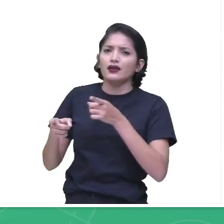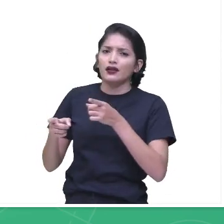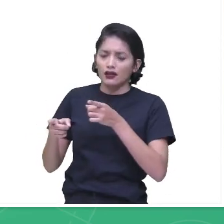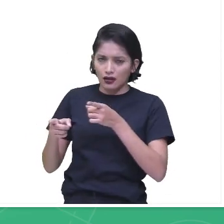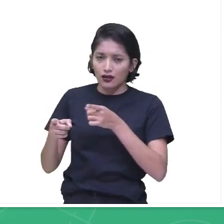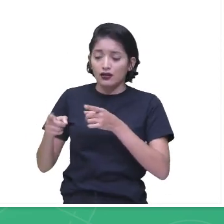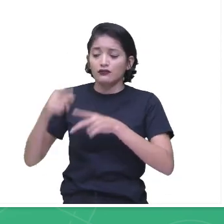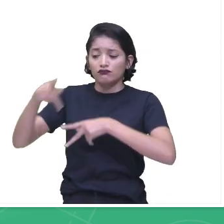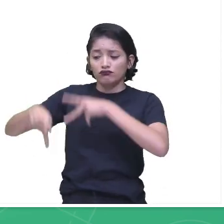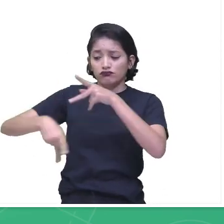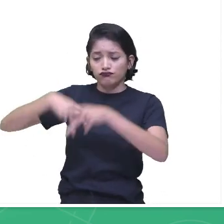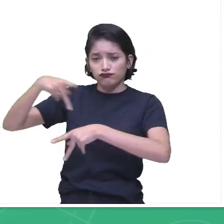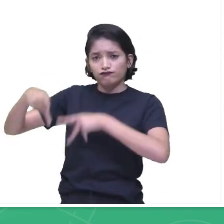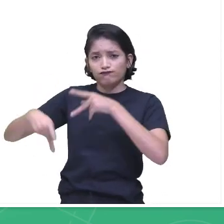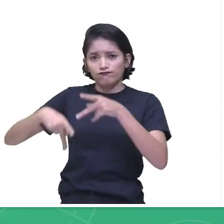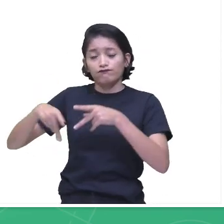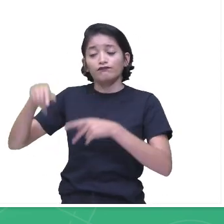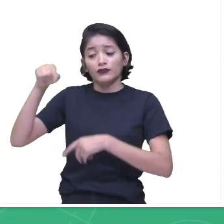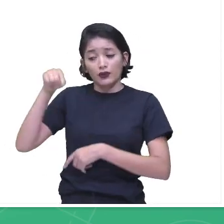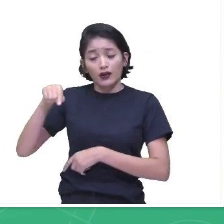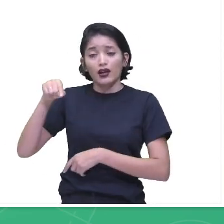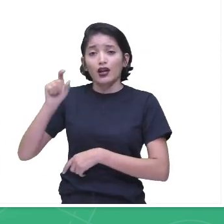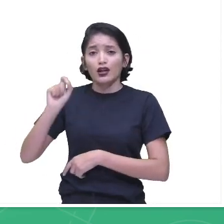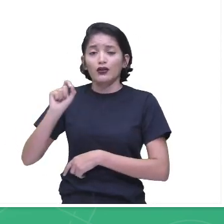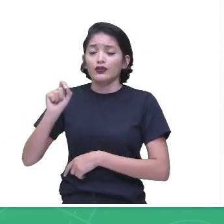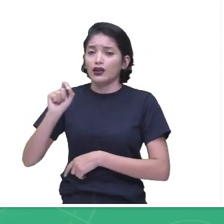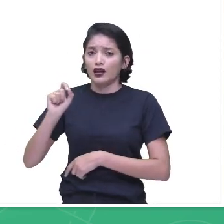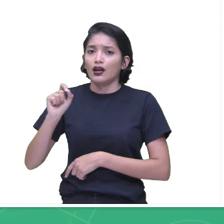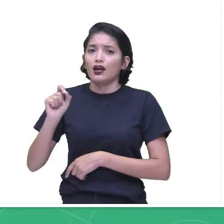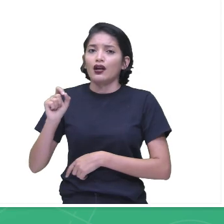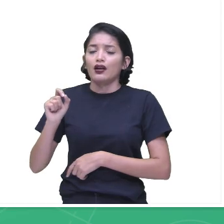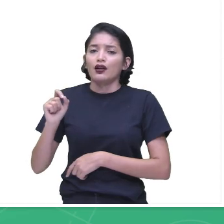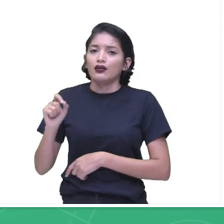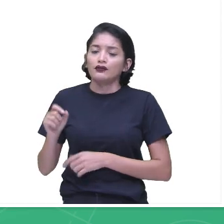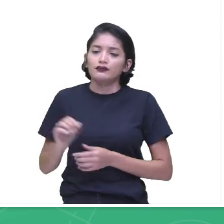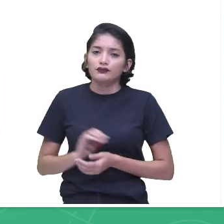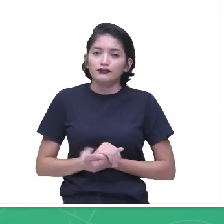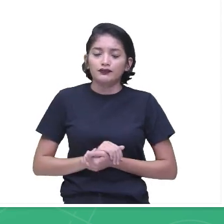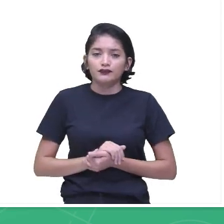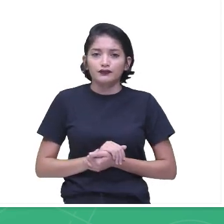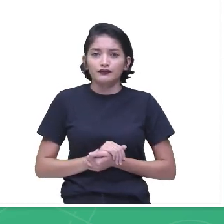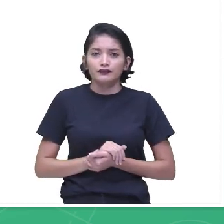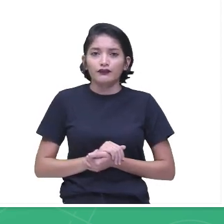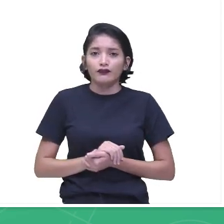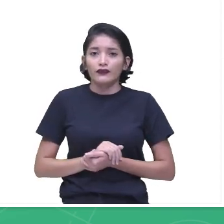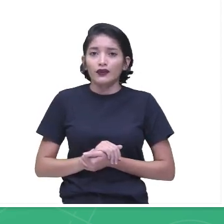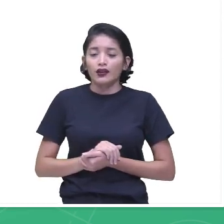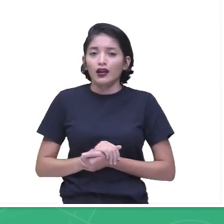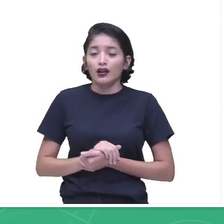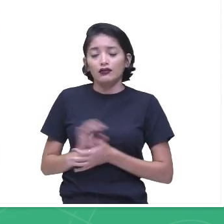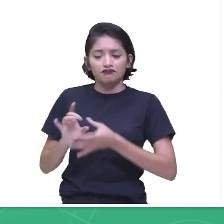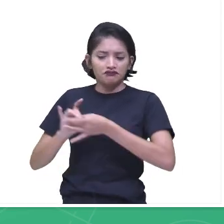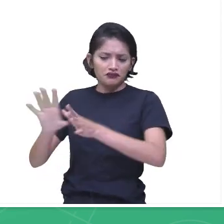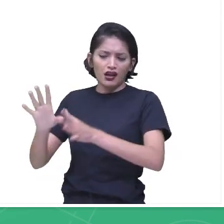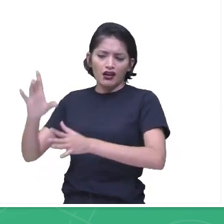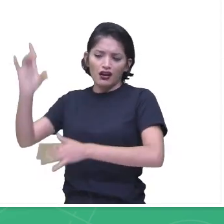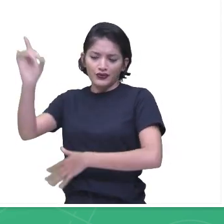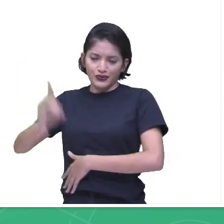os povos, né, ele deixava esses povos com seus direitos. Por